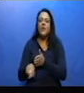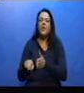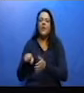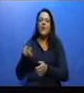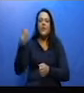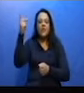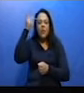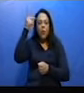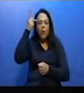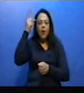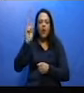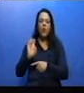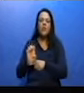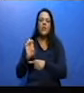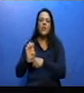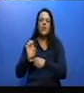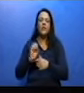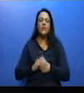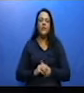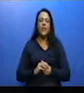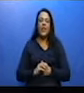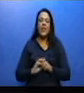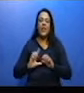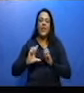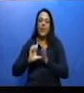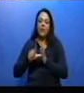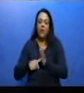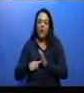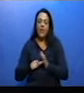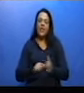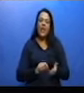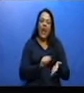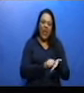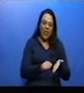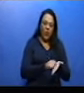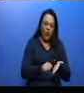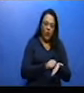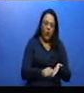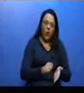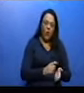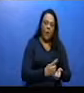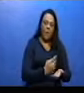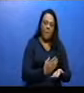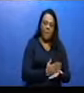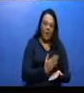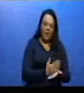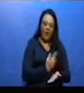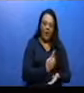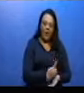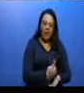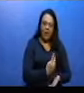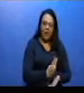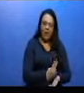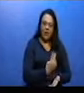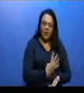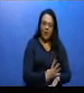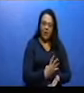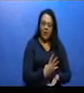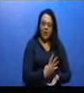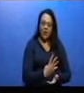Tudo que nós formos pesquisando vai ser anotado nessas páginas, 142 e 143. Olha lá a